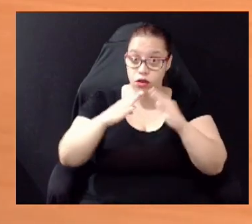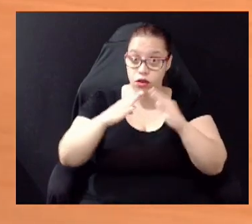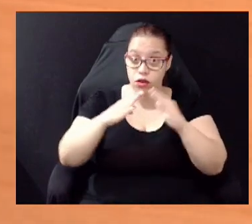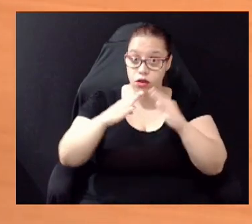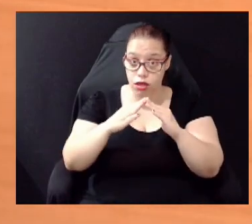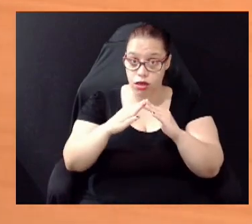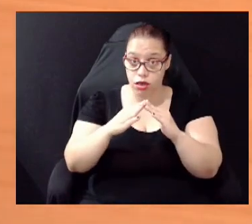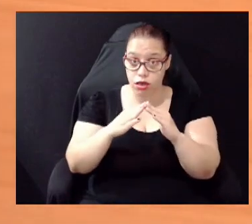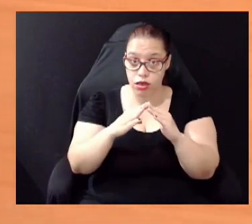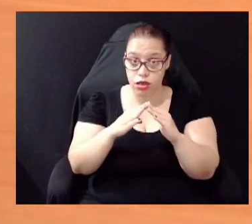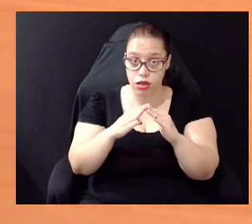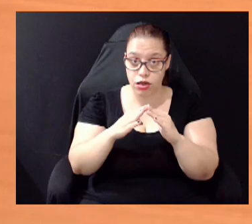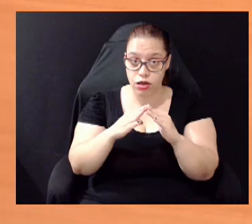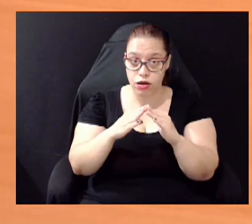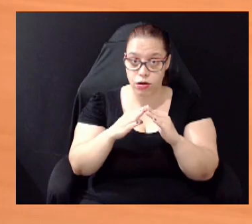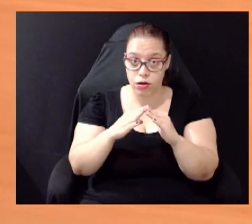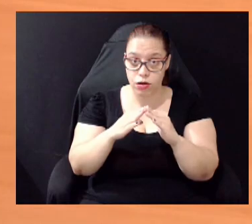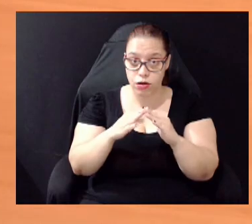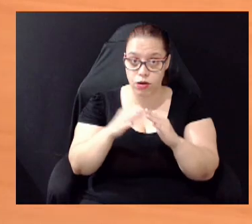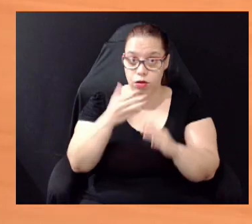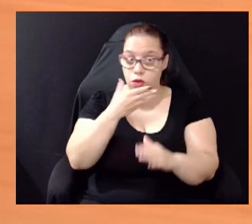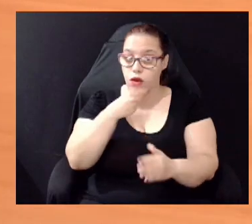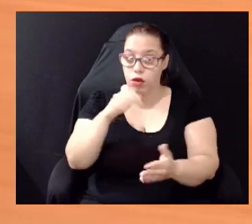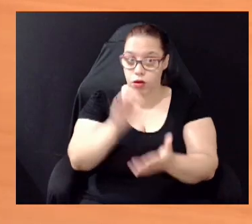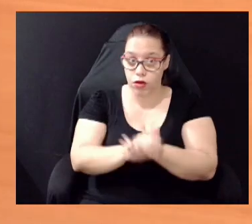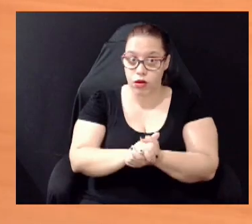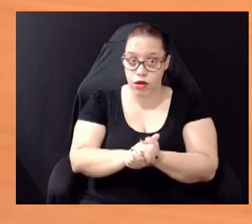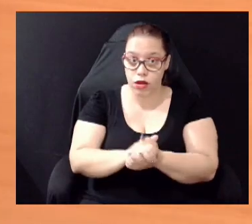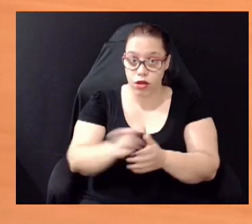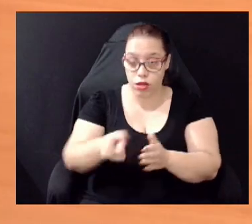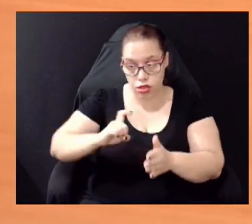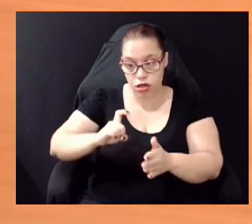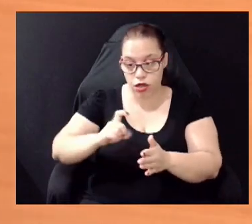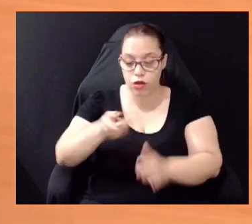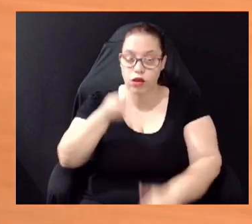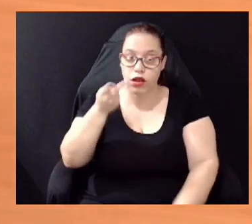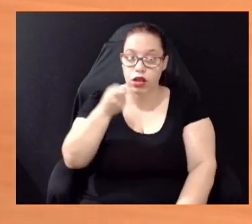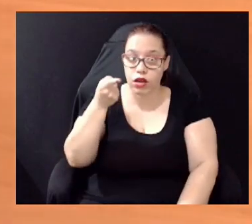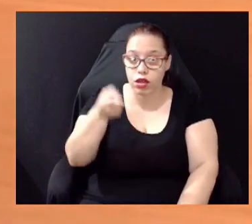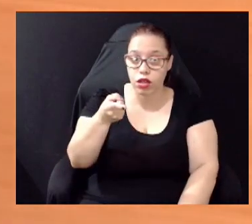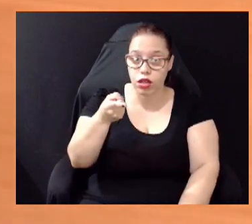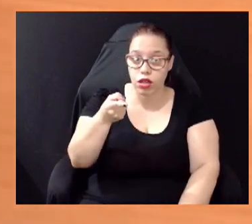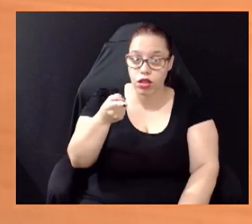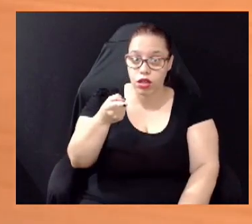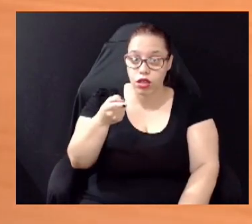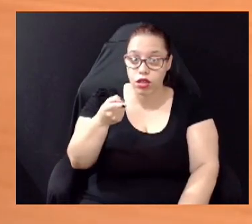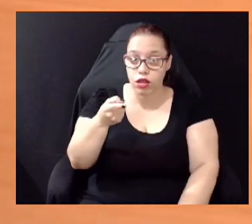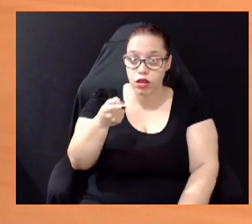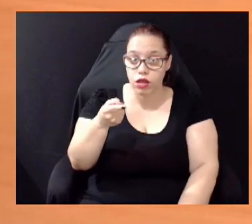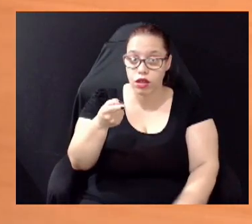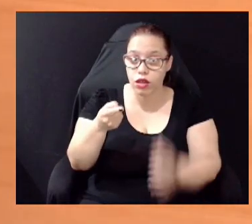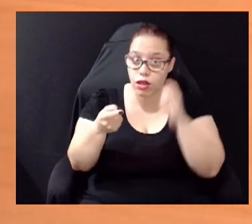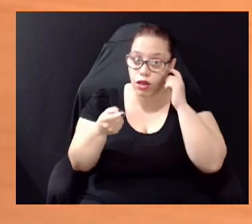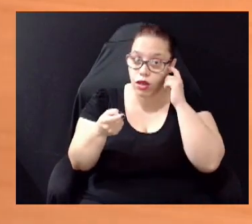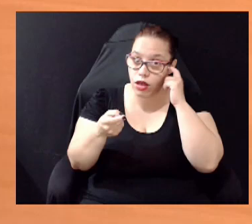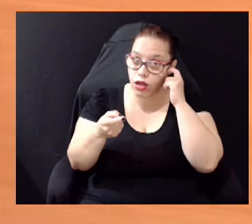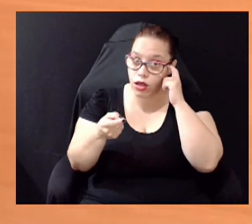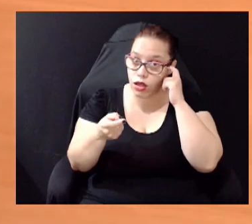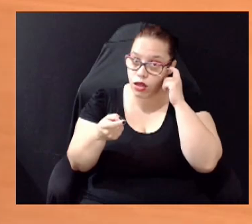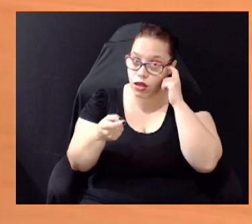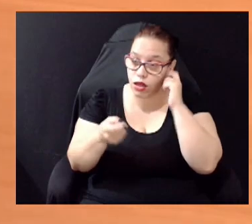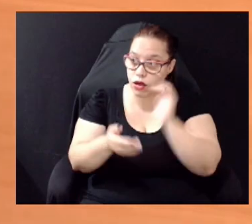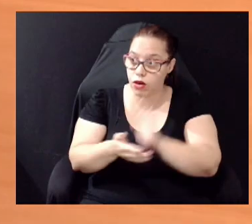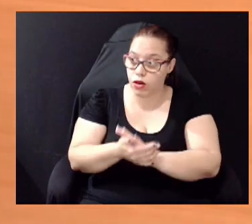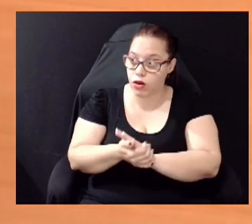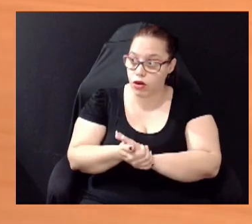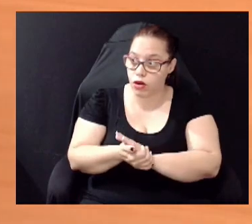simplesmente o marido, que agora é ex, né, falou que ela era garota de programa, por isso ela não socorrer. Se eu te contar o que os policiais